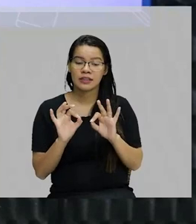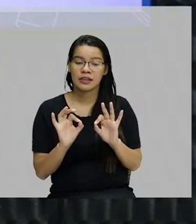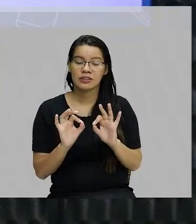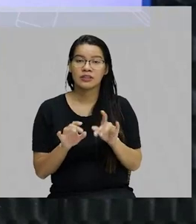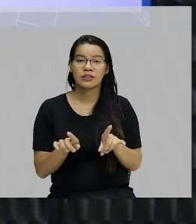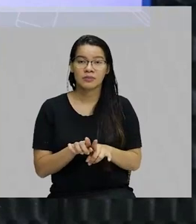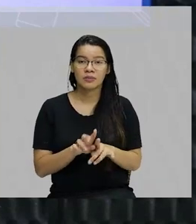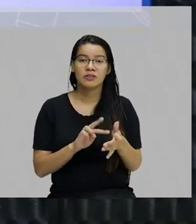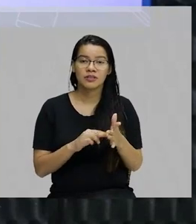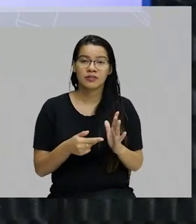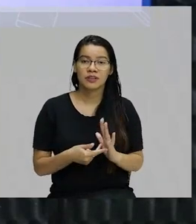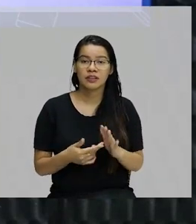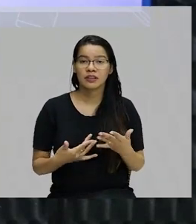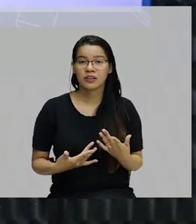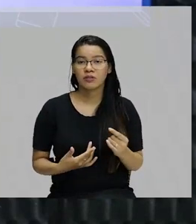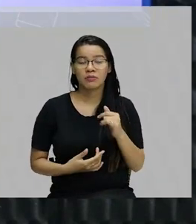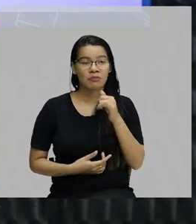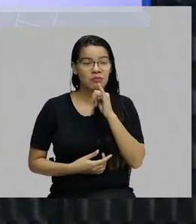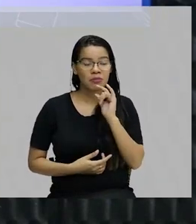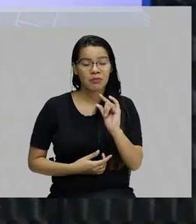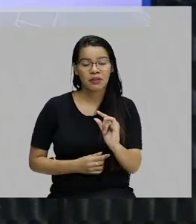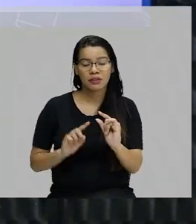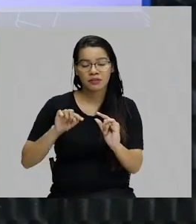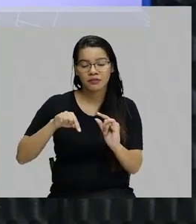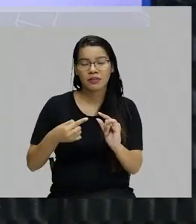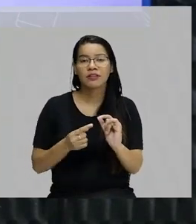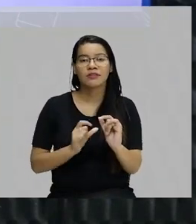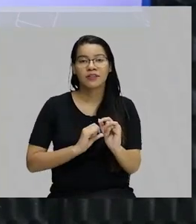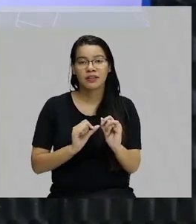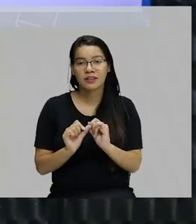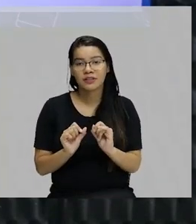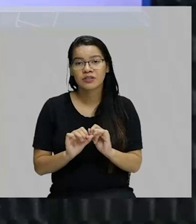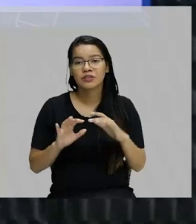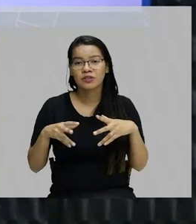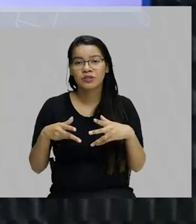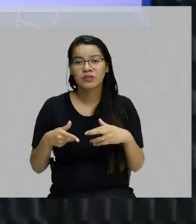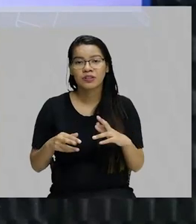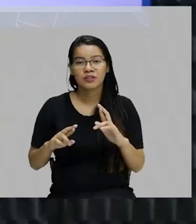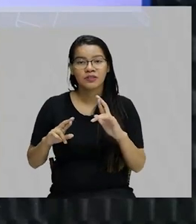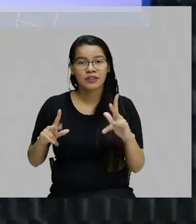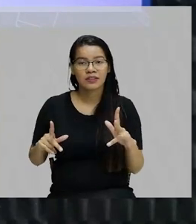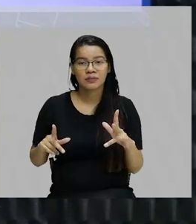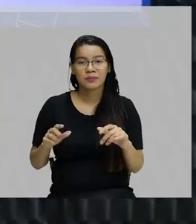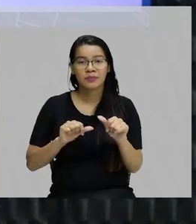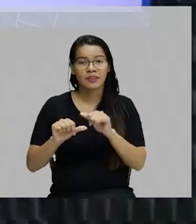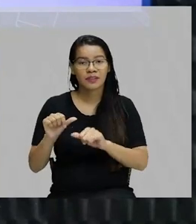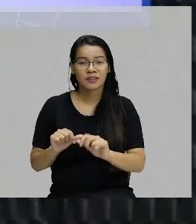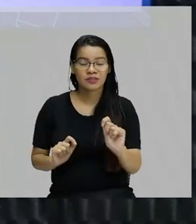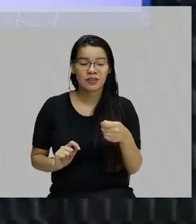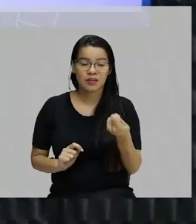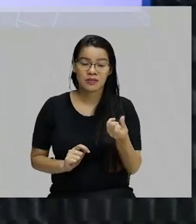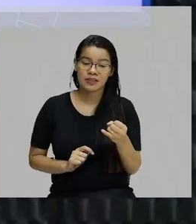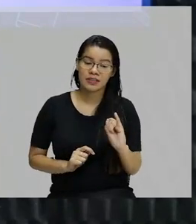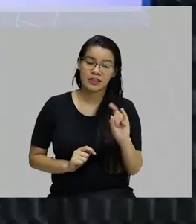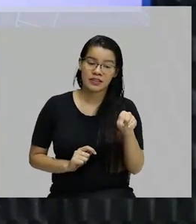diferença no texto uma pequena vírgula faz toda a diferença a mudança de um sinal se é de exclamação ou de interrogação vai